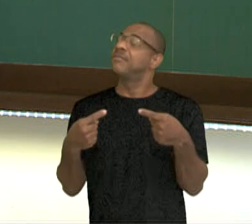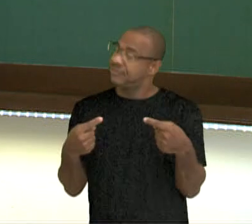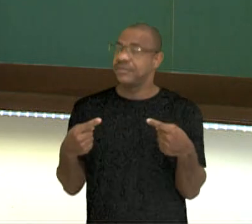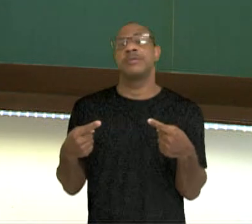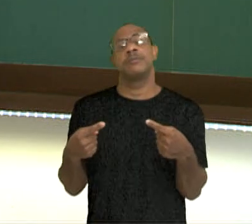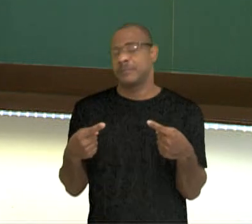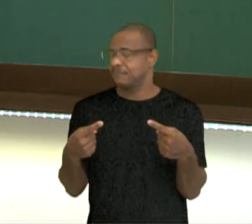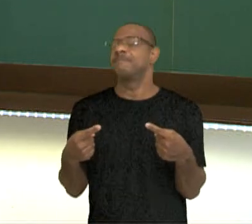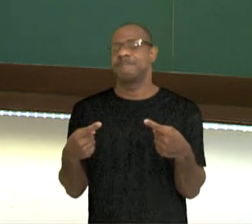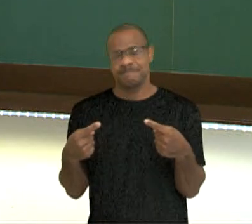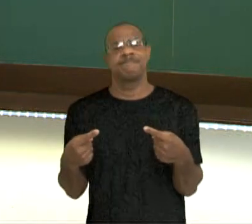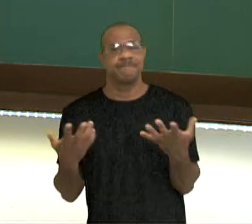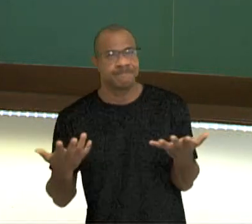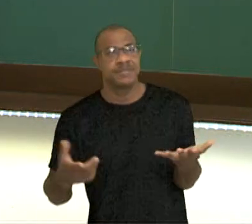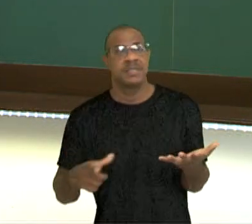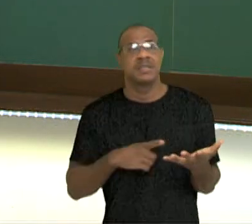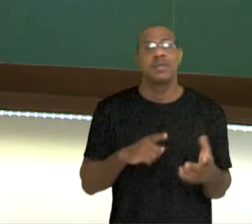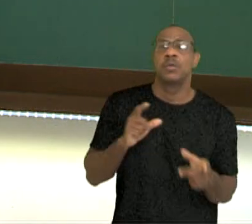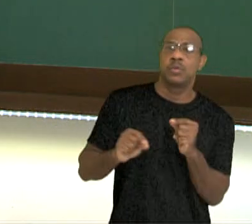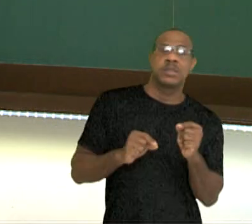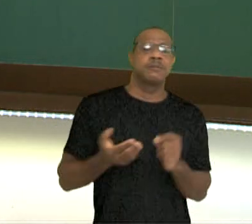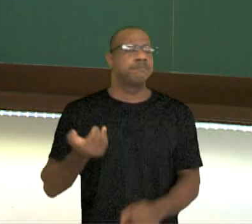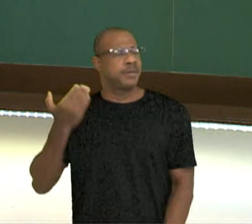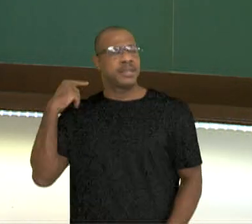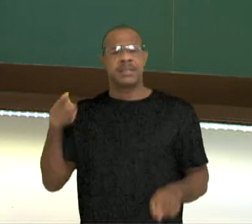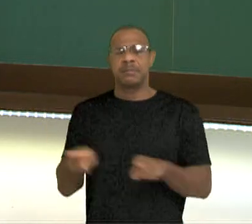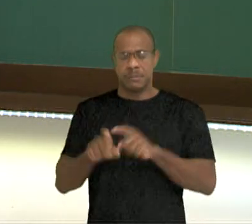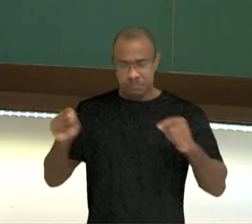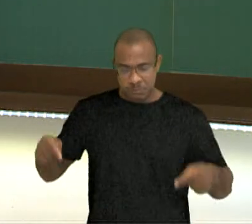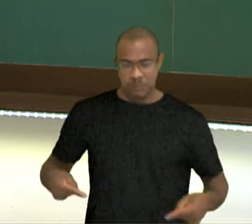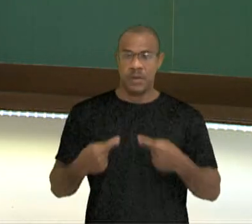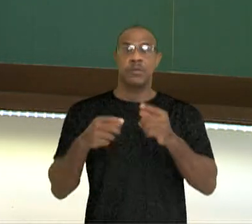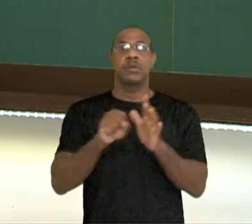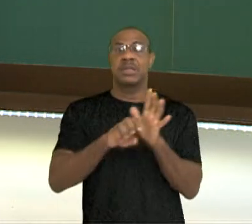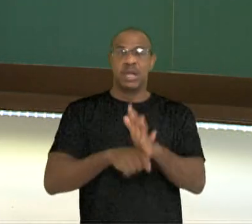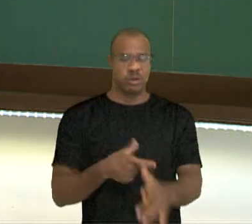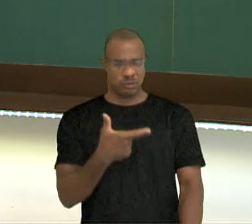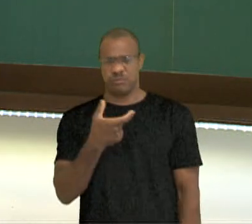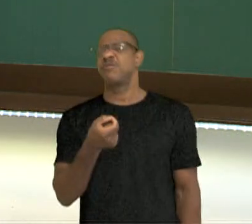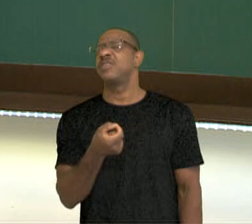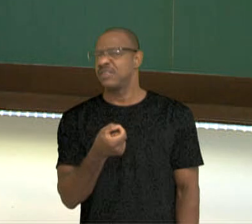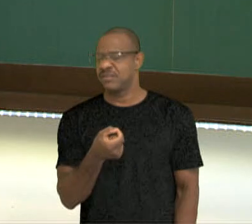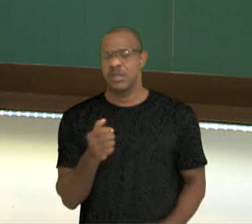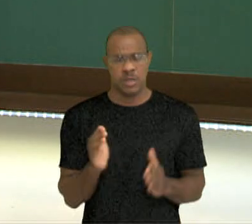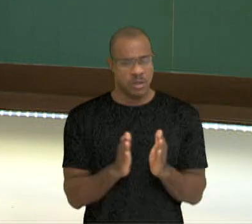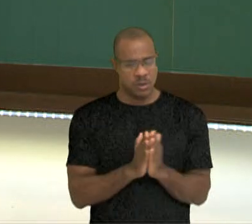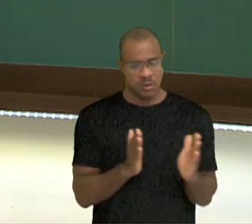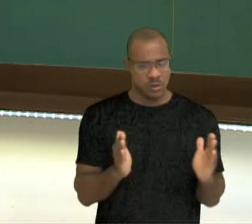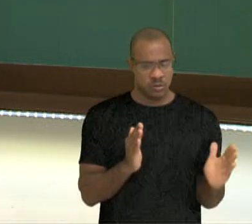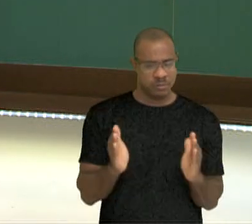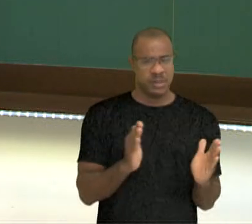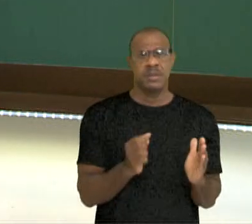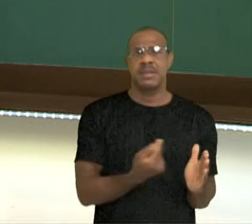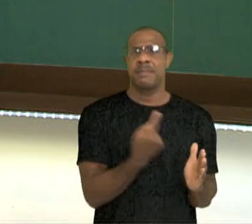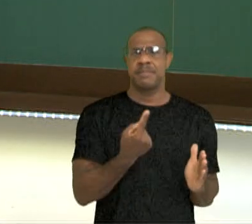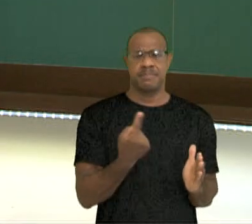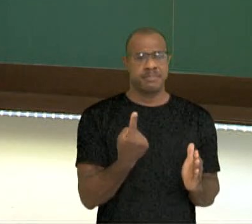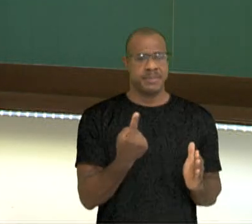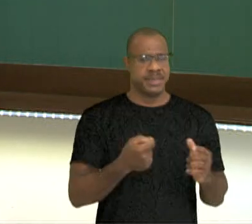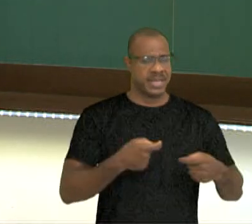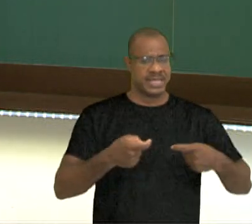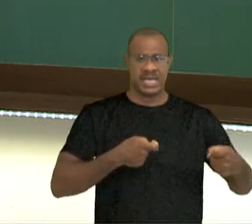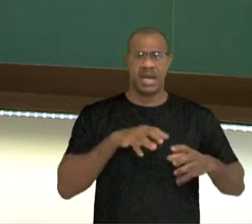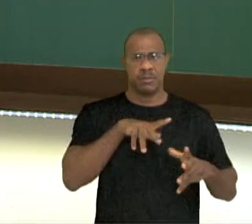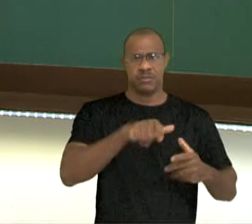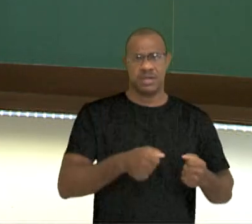arte como ao que ela foi desafiada no século XX, no período da Primeira Guerra, no pós-guerra,